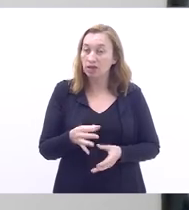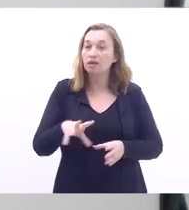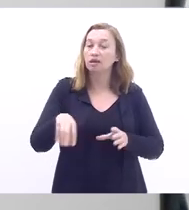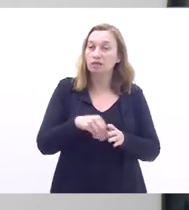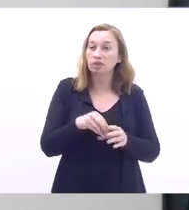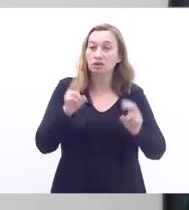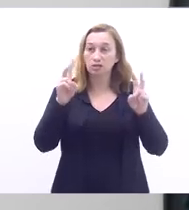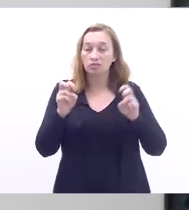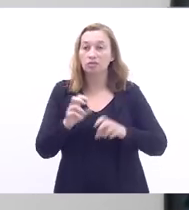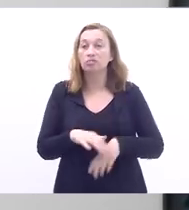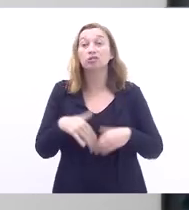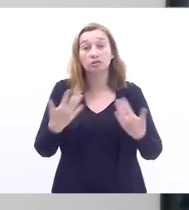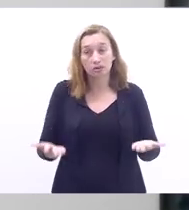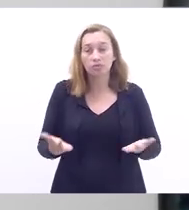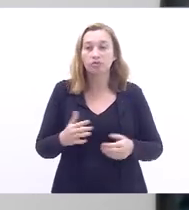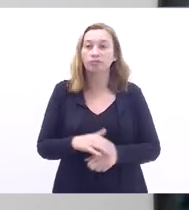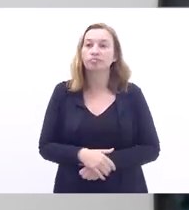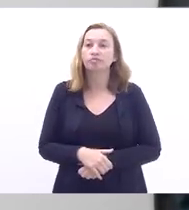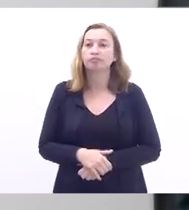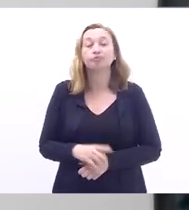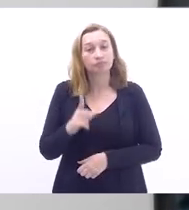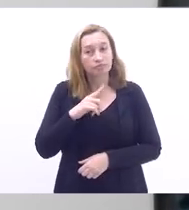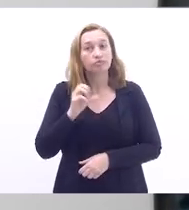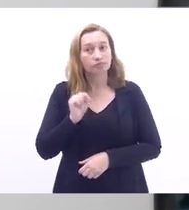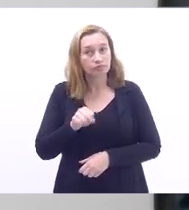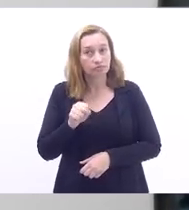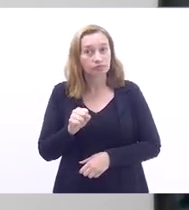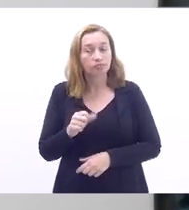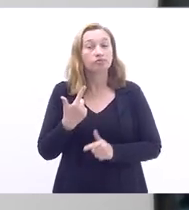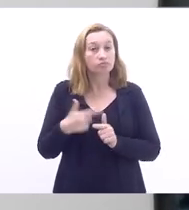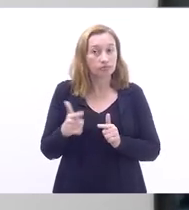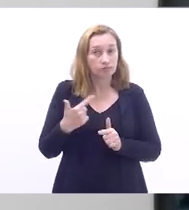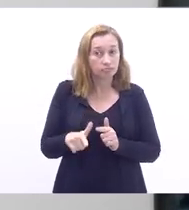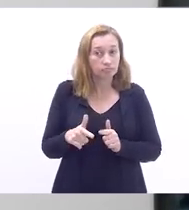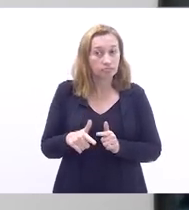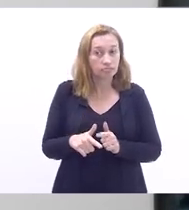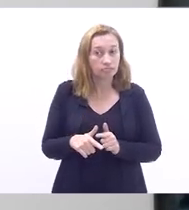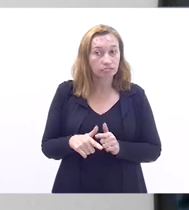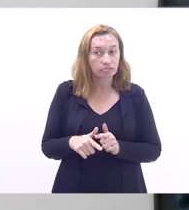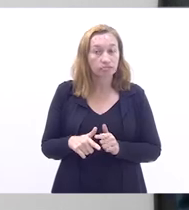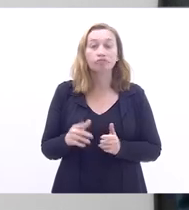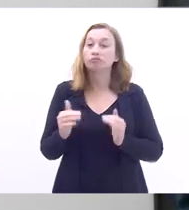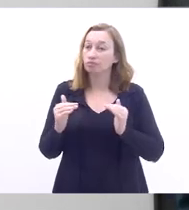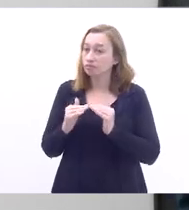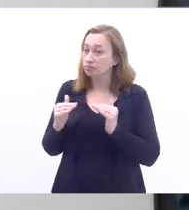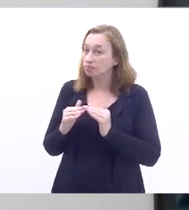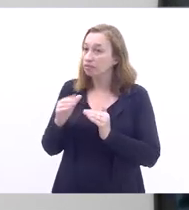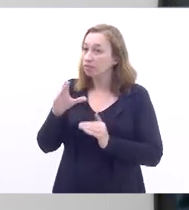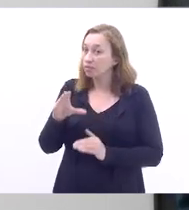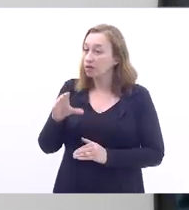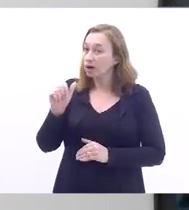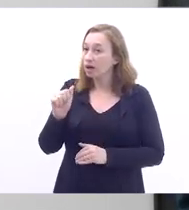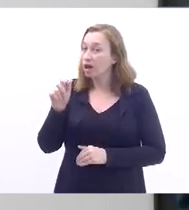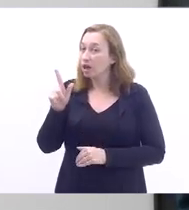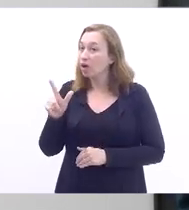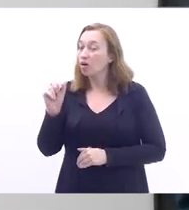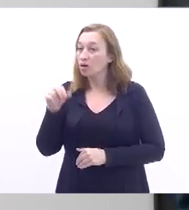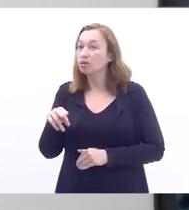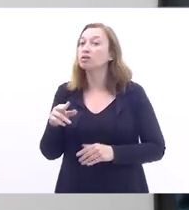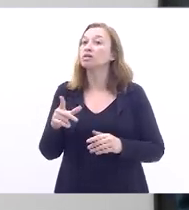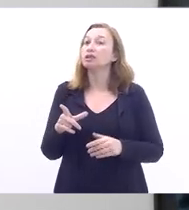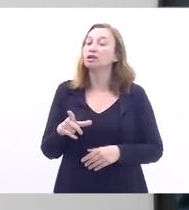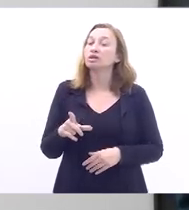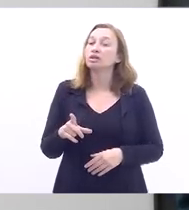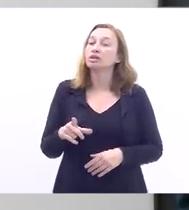dentro dessa caso dose temos sim problemas e concorda com calão que a gente